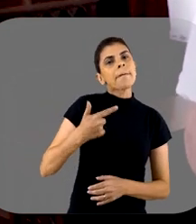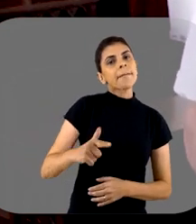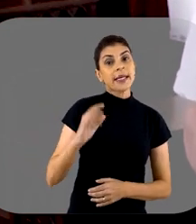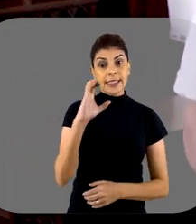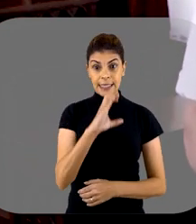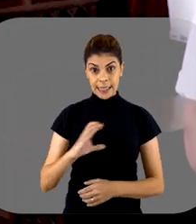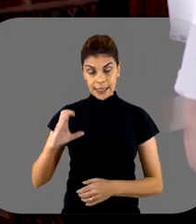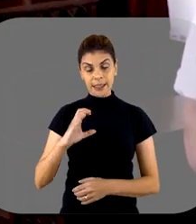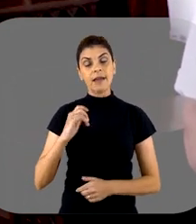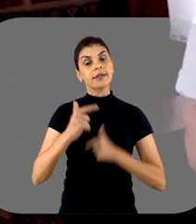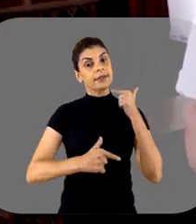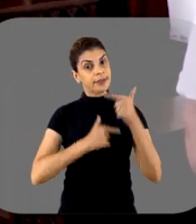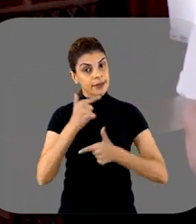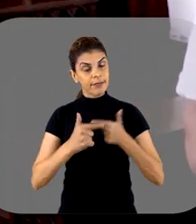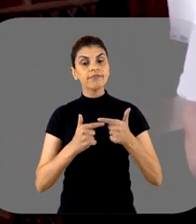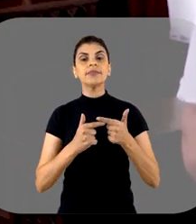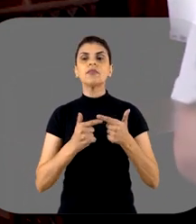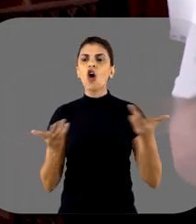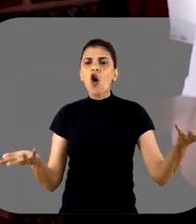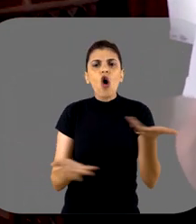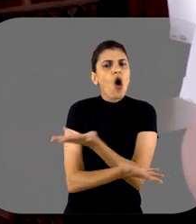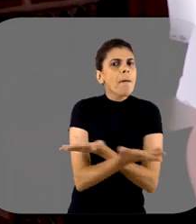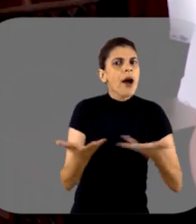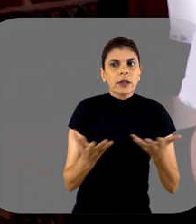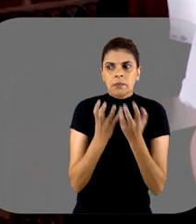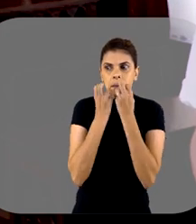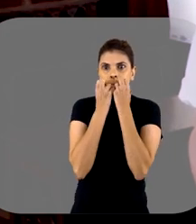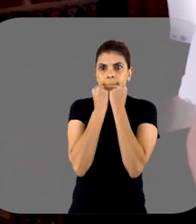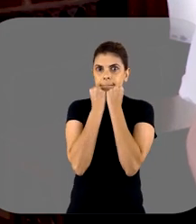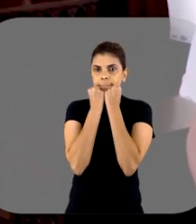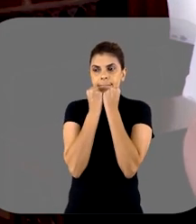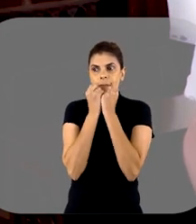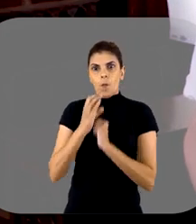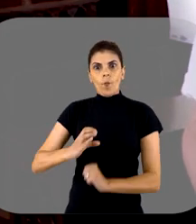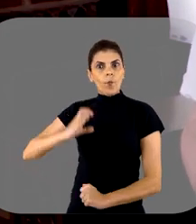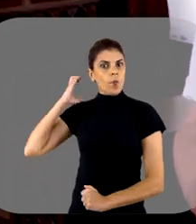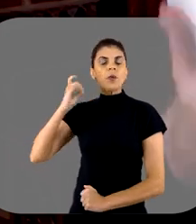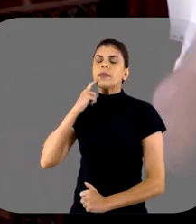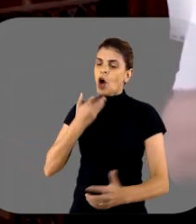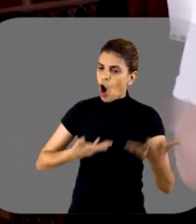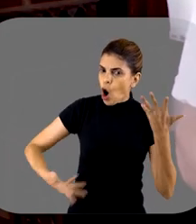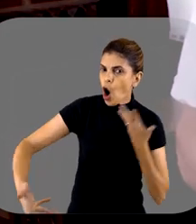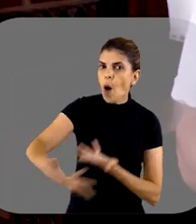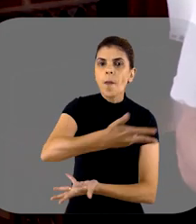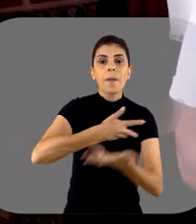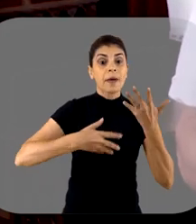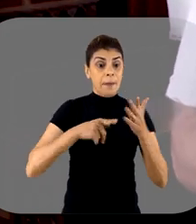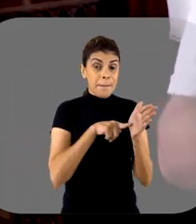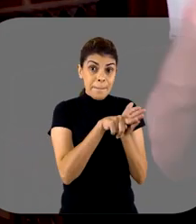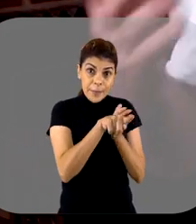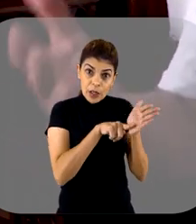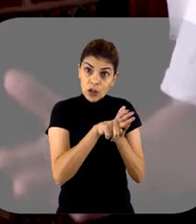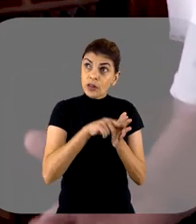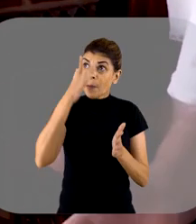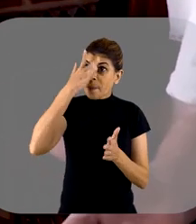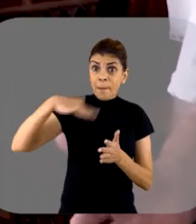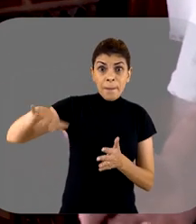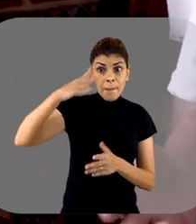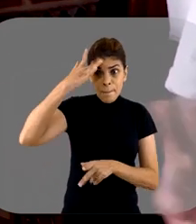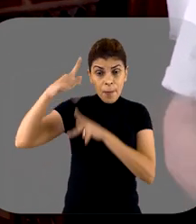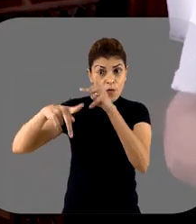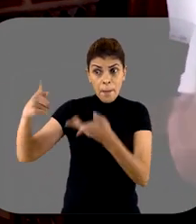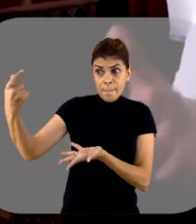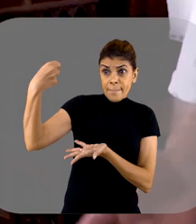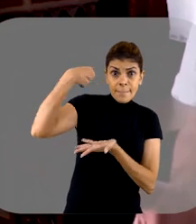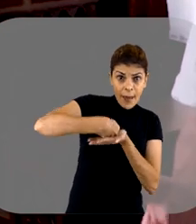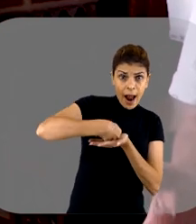mais que a ciência também é uma atividade que deve ser compartilhada socialmente. Ou seja, o nosso trabalho de pesquisadores é pago pela população